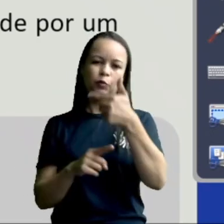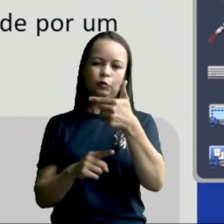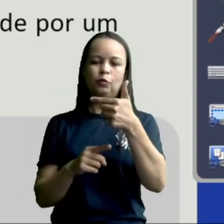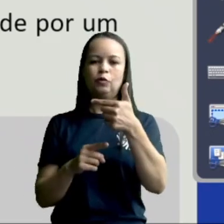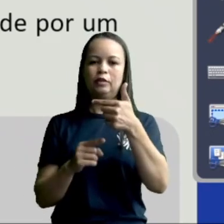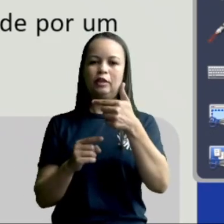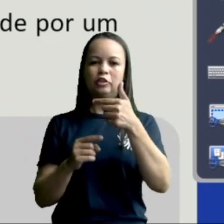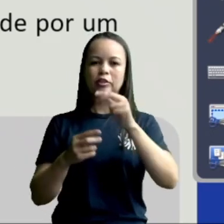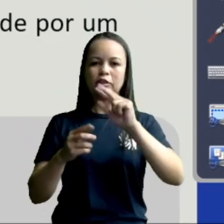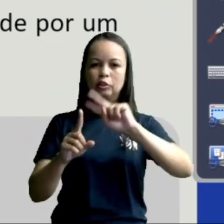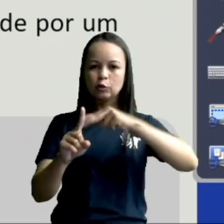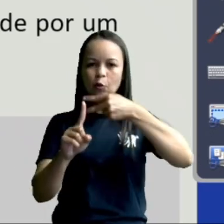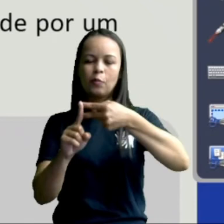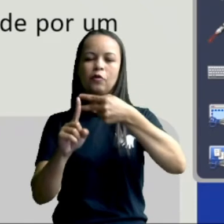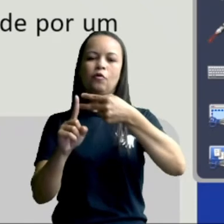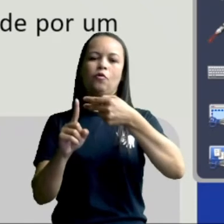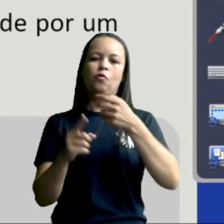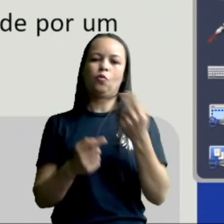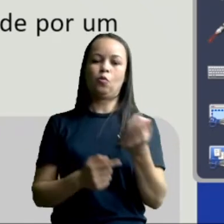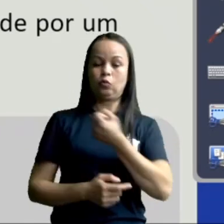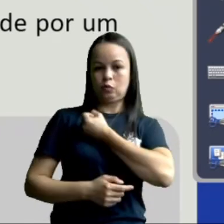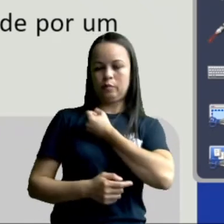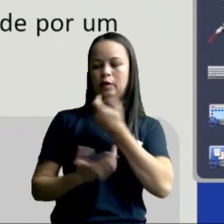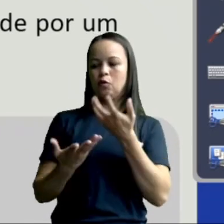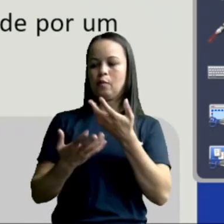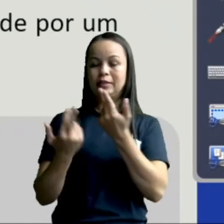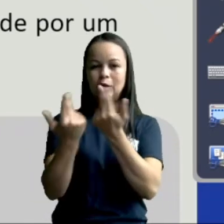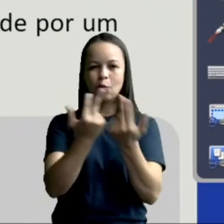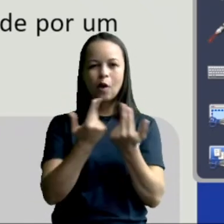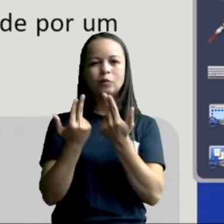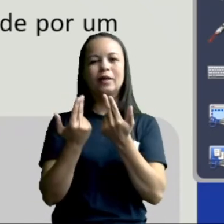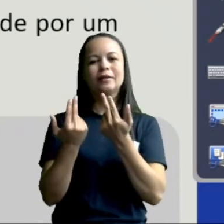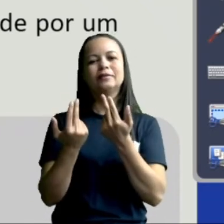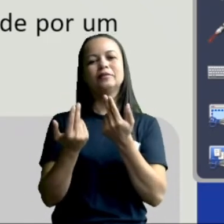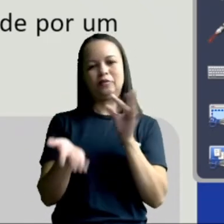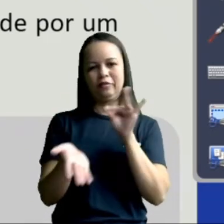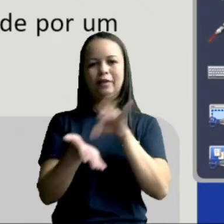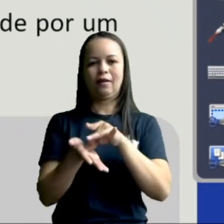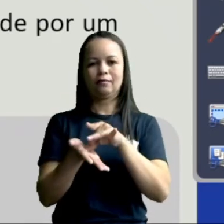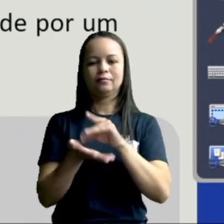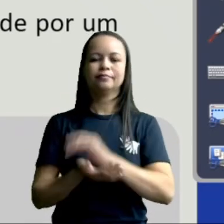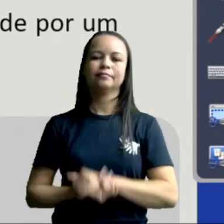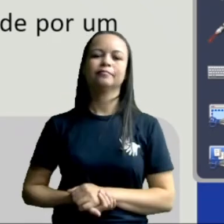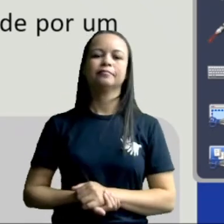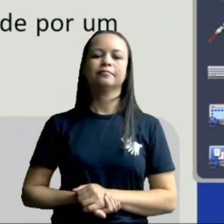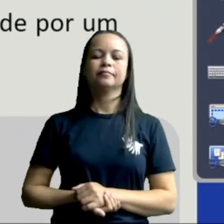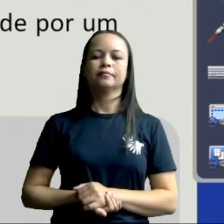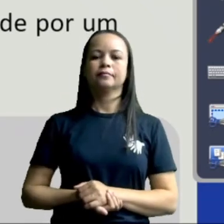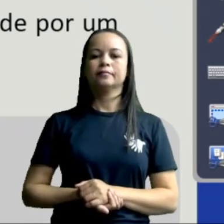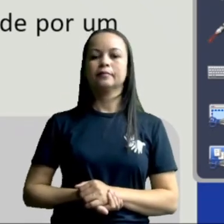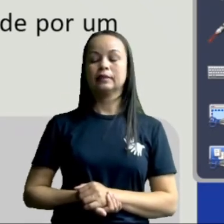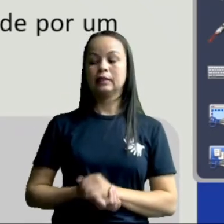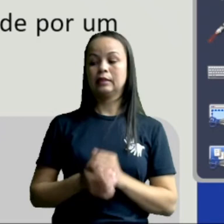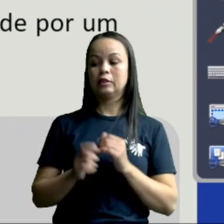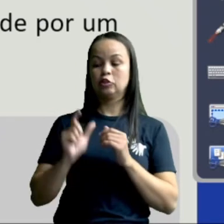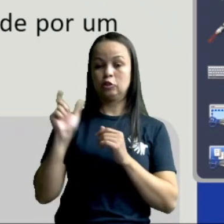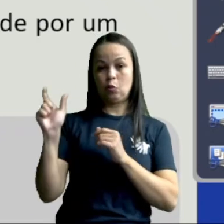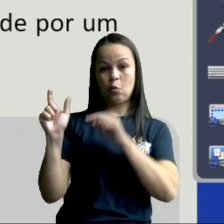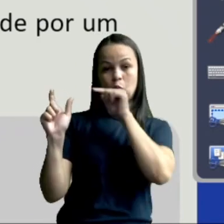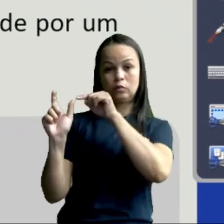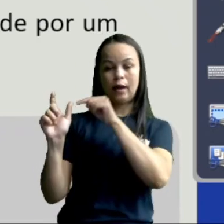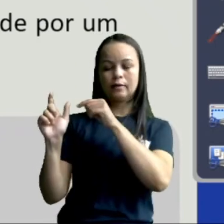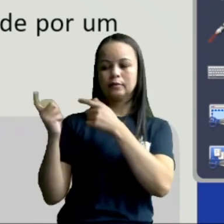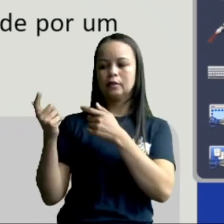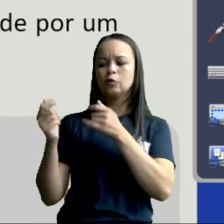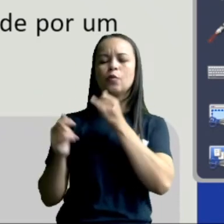os valores, mas a igualdade se manteve, continua sendo verdadeira. Neste caso aqui, no